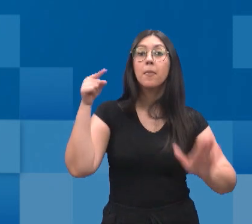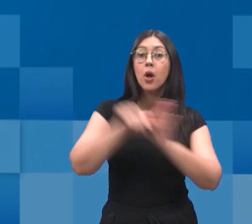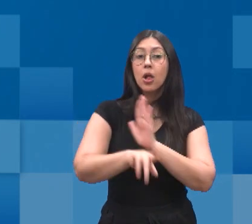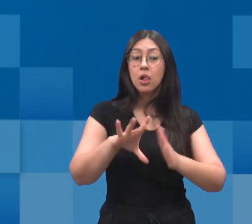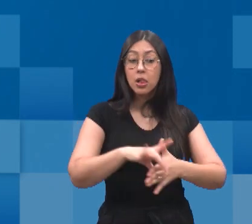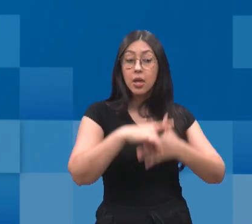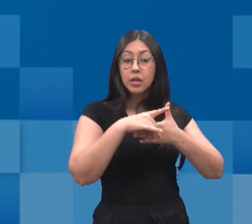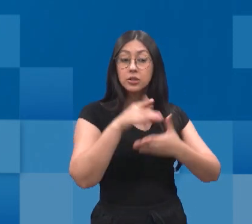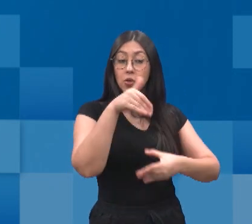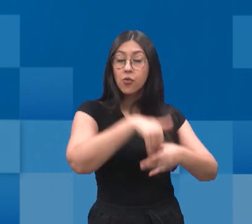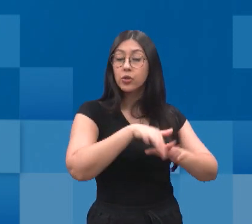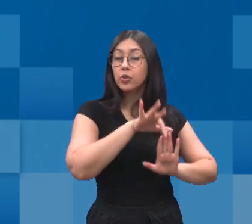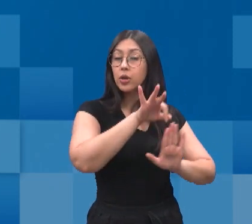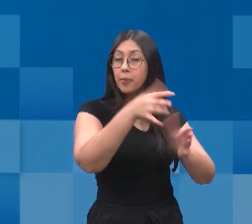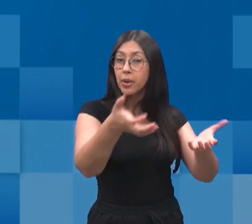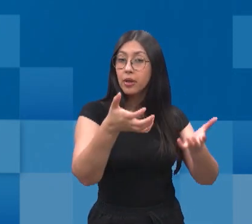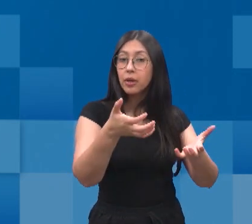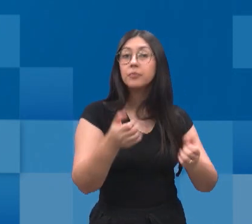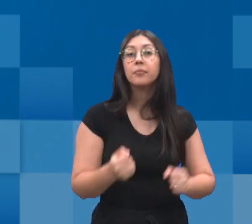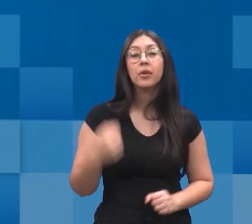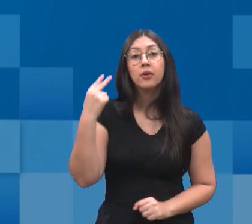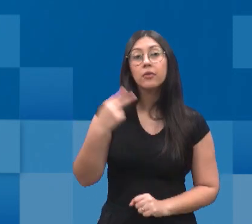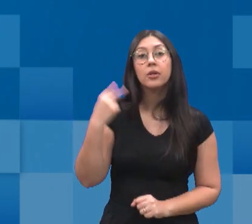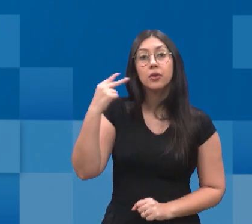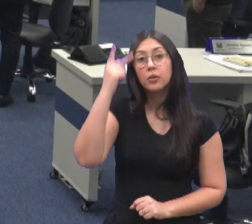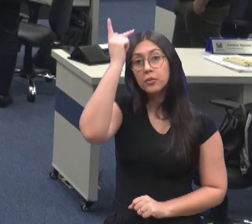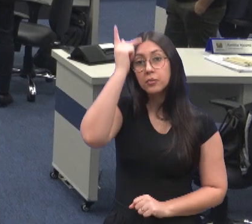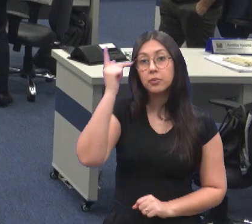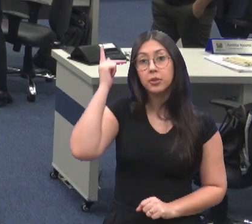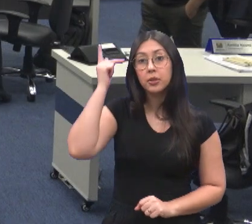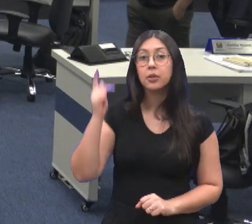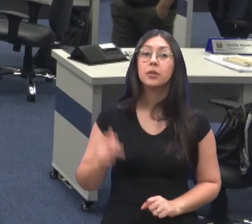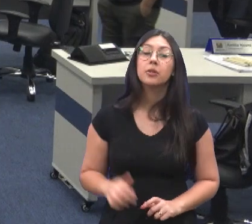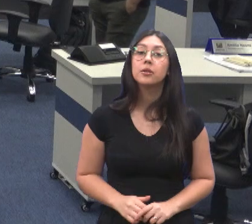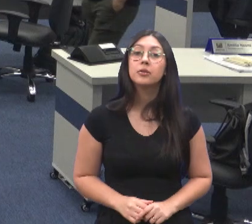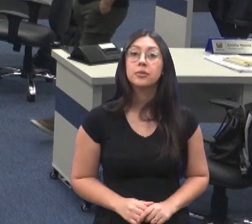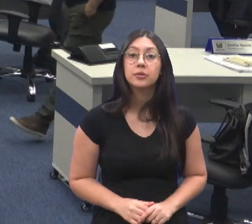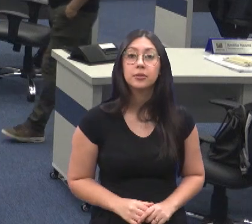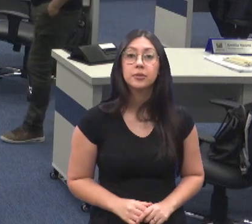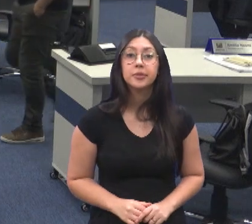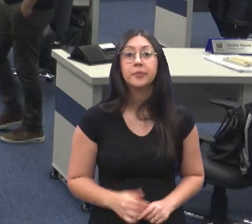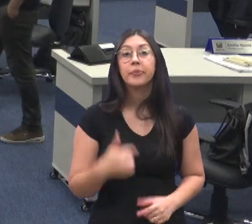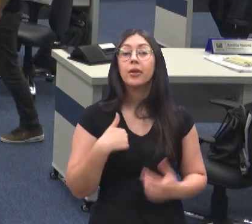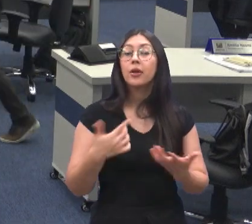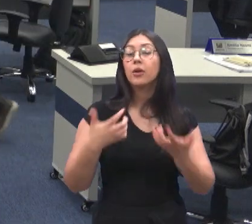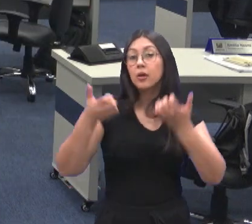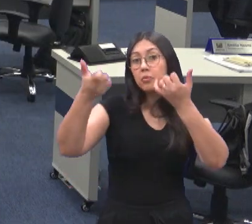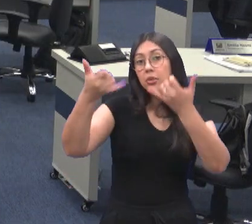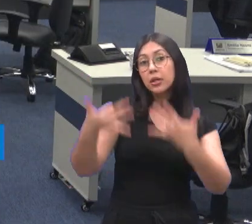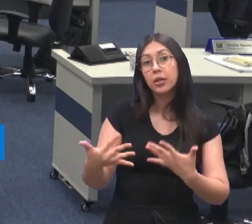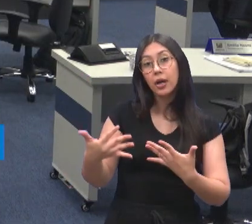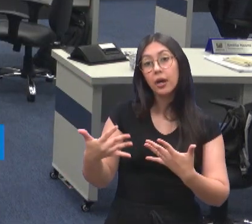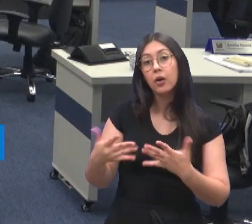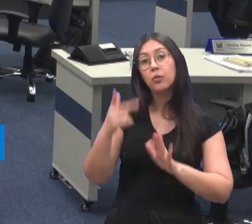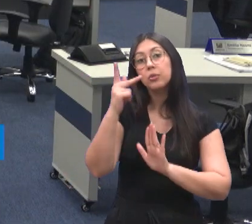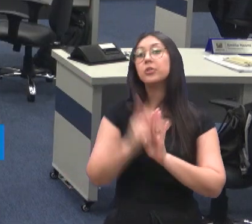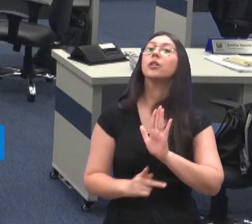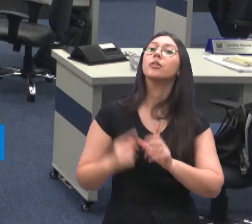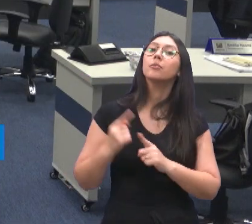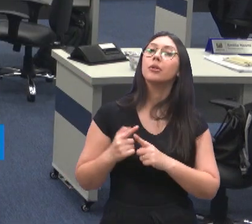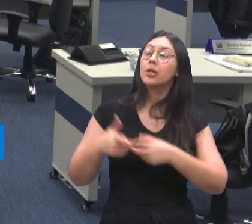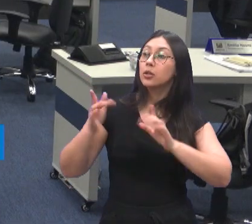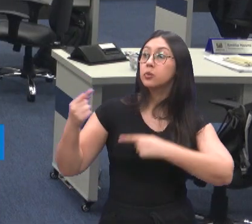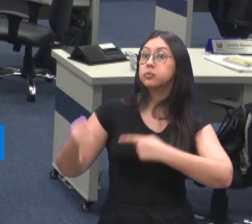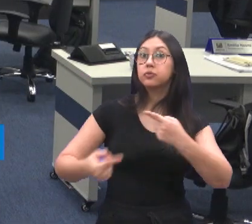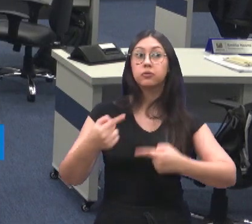caminhar o voto. Com a palavra, o vereador Fernando Petiti. Presidente, vim falar do meu projeto agora, depois dessa discussão calorosa aí,